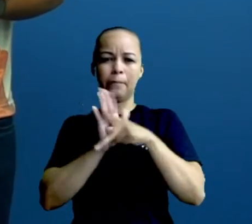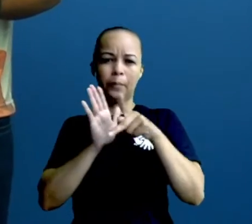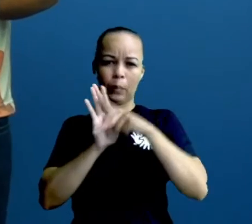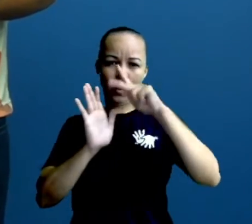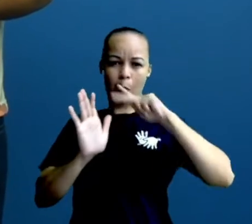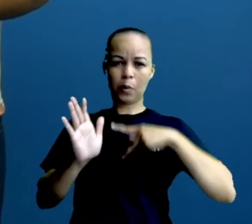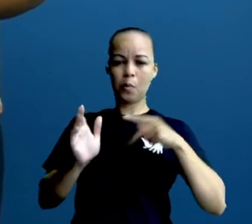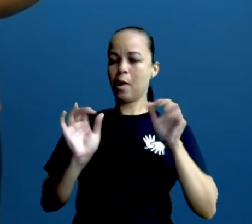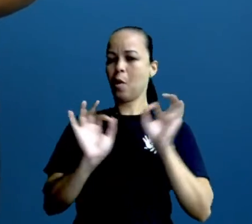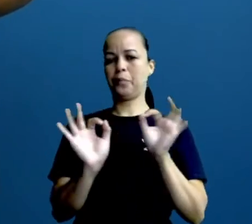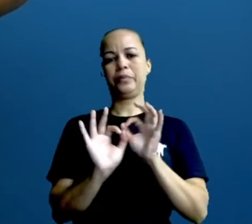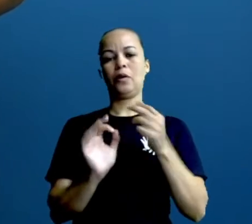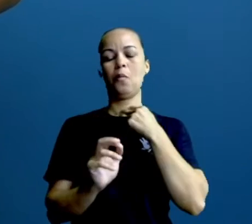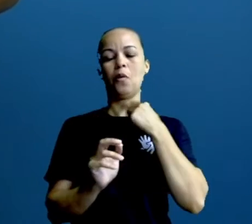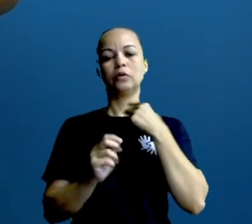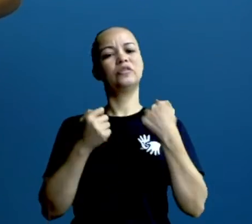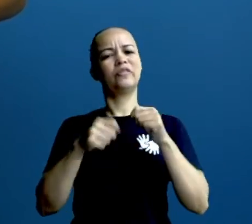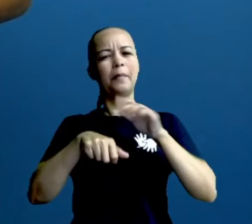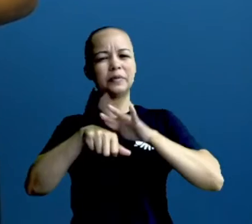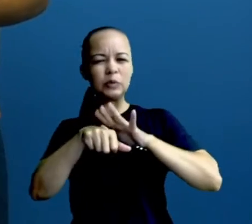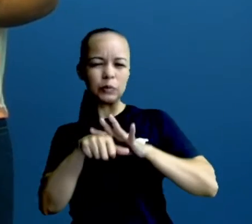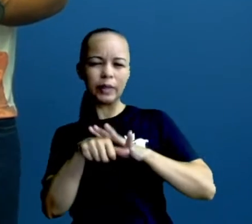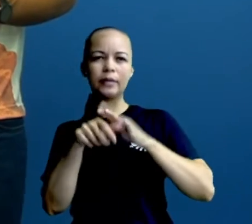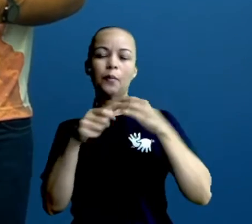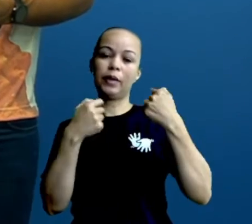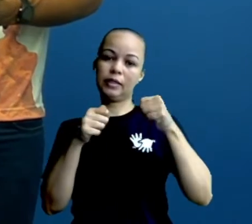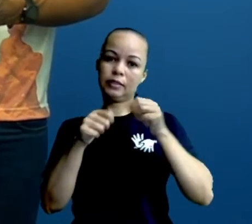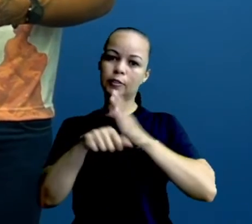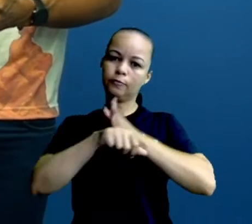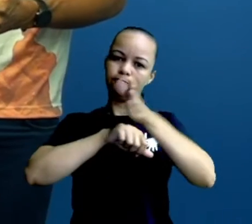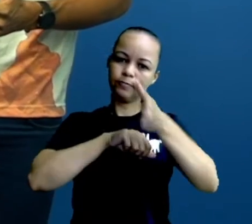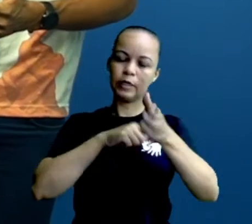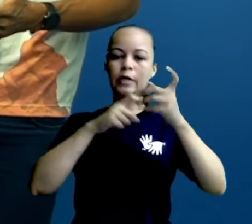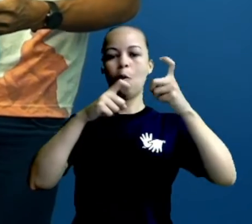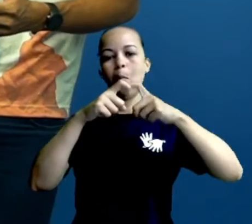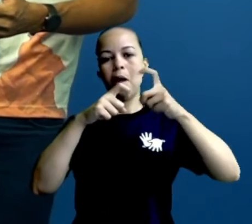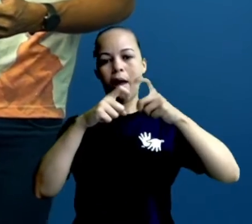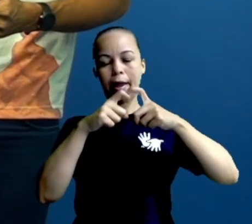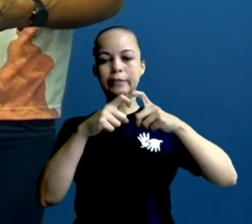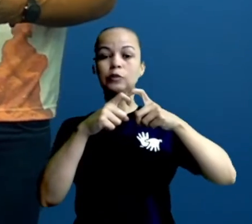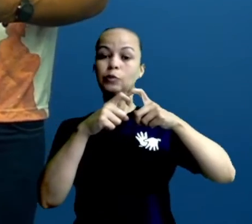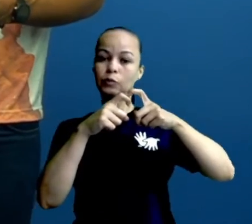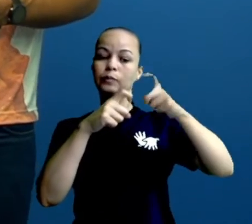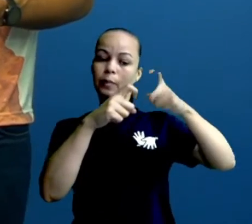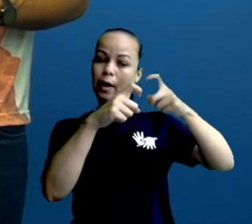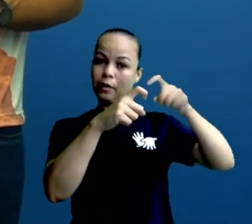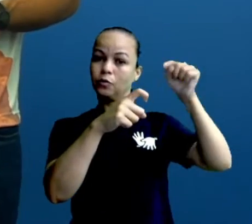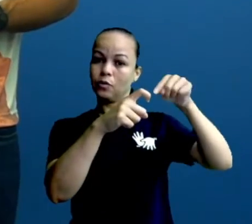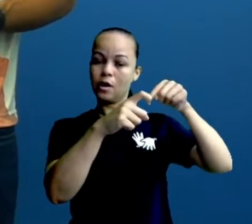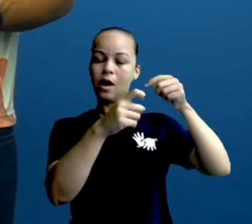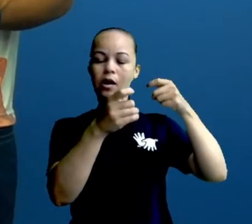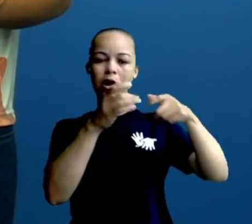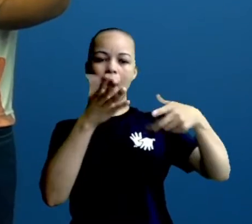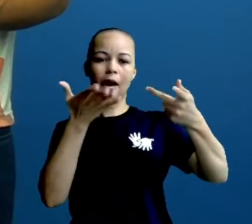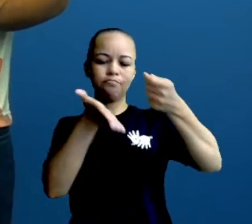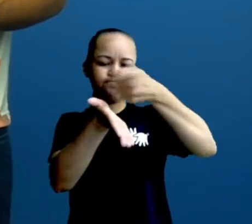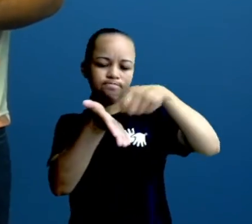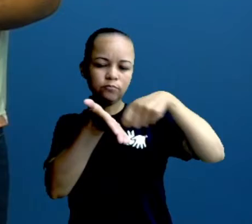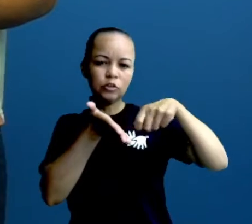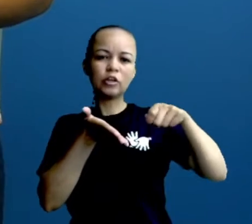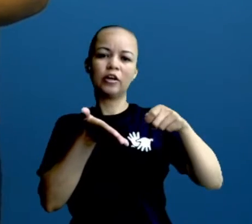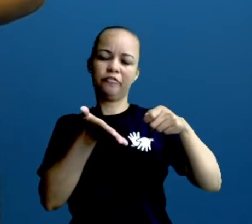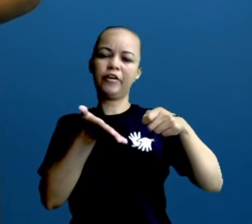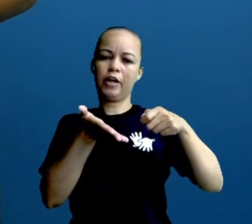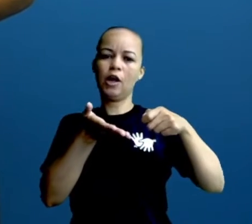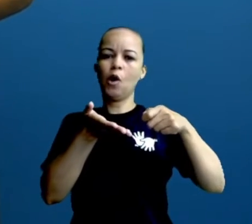precisa procurar um médico, tá certo? E esse médico irá prescrever aquele medicamento mais adequado, mais correto